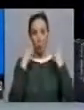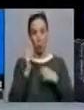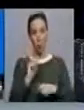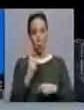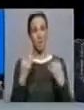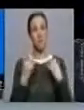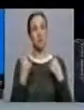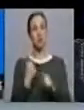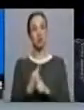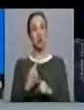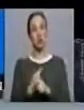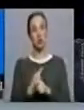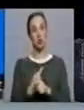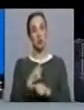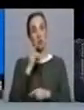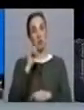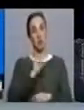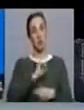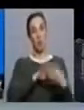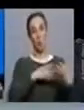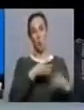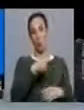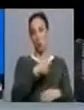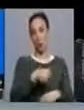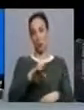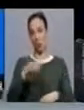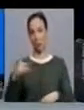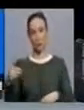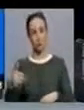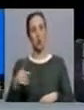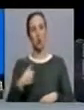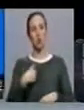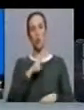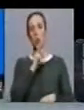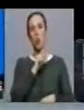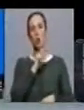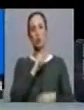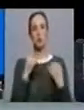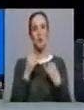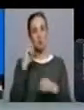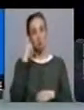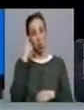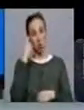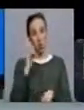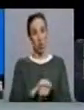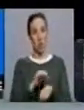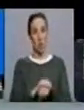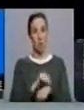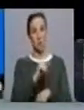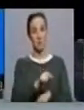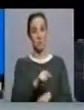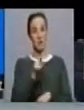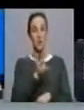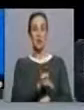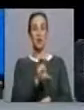posso meu plano a no meu plano ver se posso ser prejudicada com isso portanto foi nesse sentido